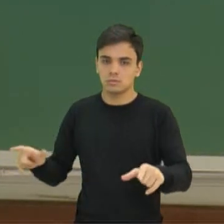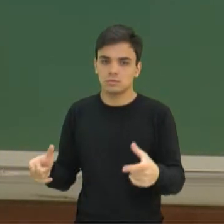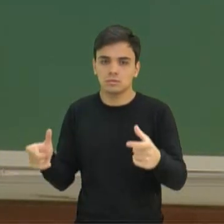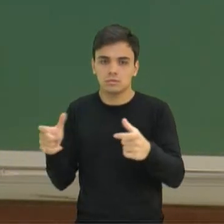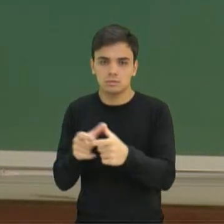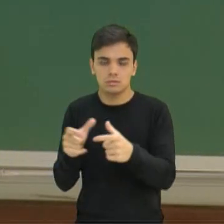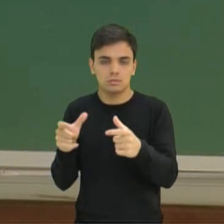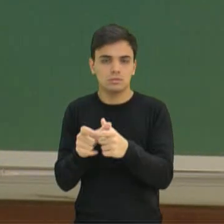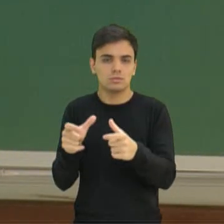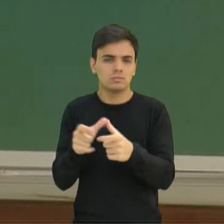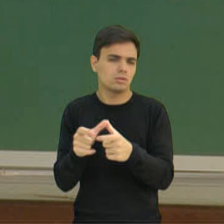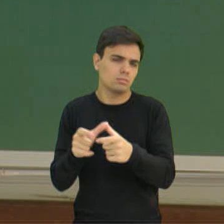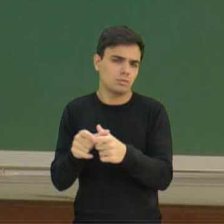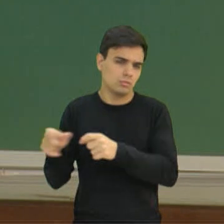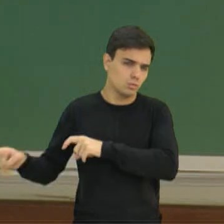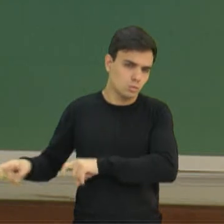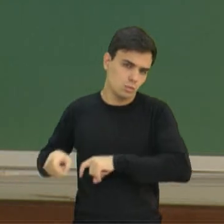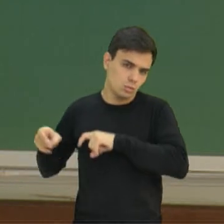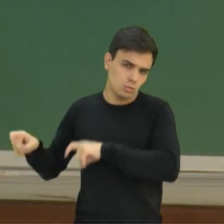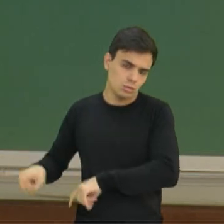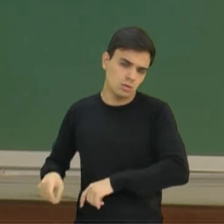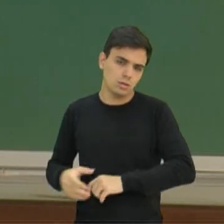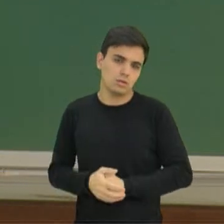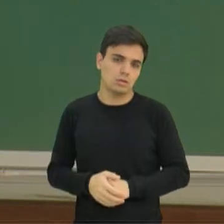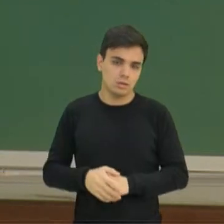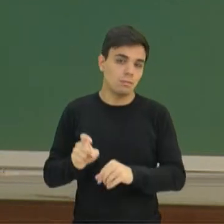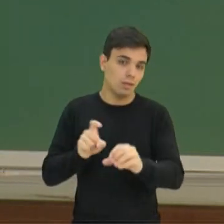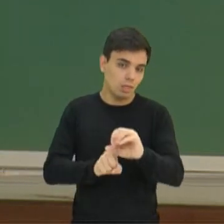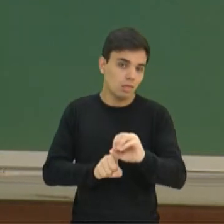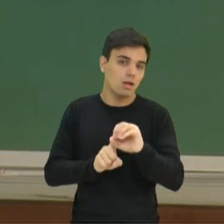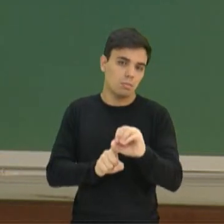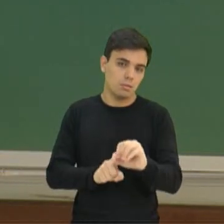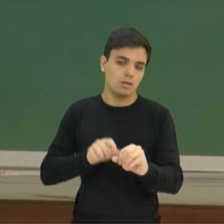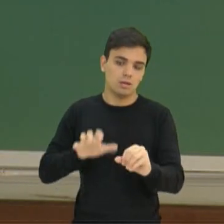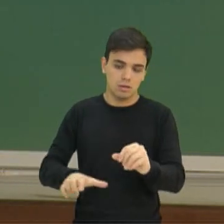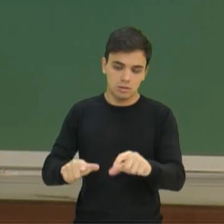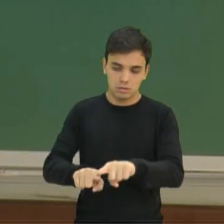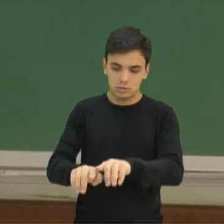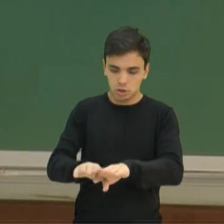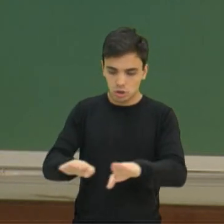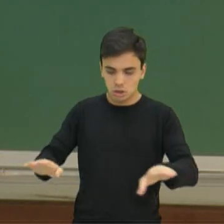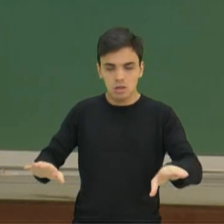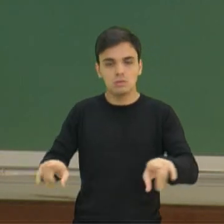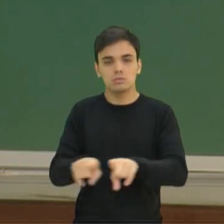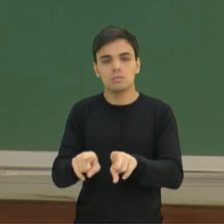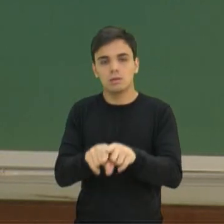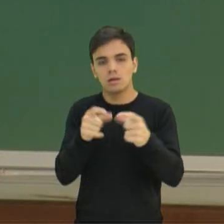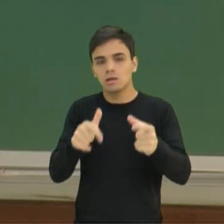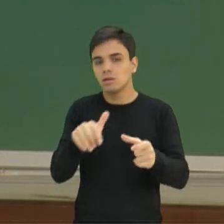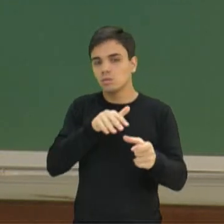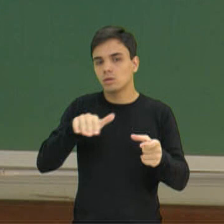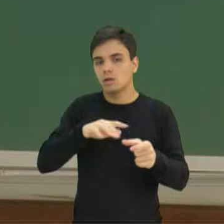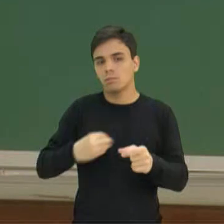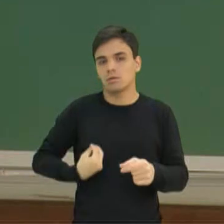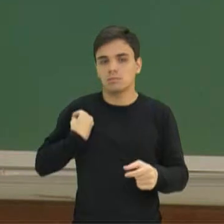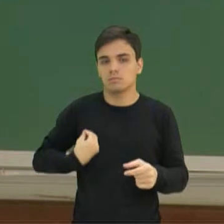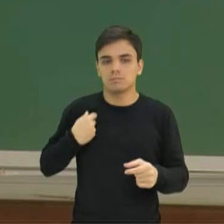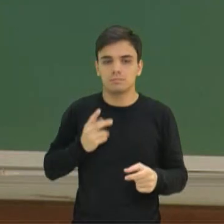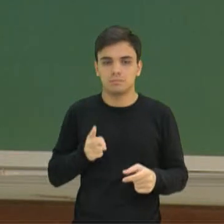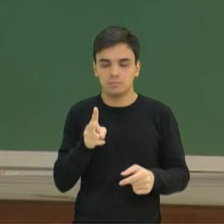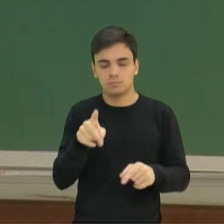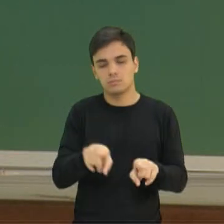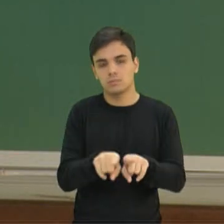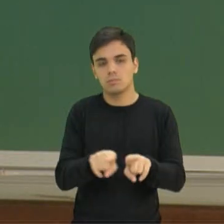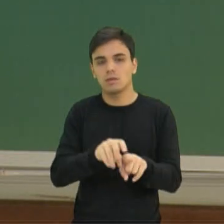pequenos produtores rurais, por exemplo, que dependem daquele solo, que dependem daquela área para sobreviver. Se eu tenho